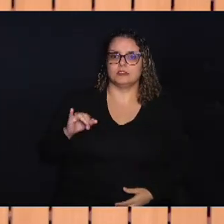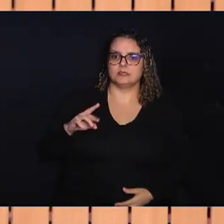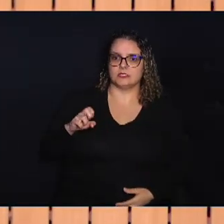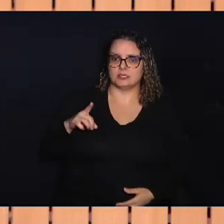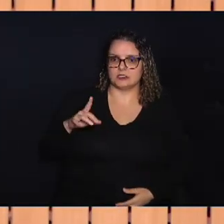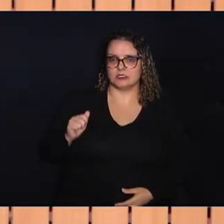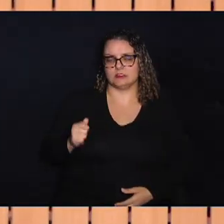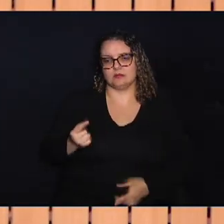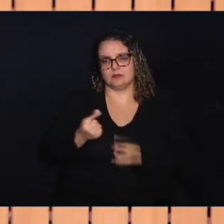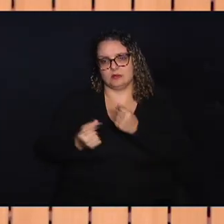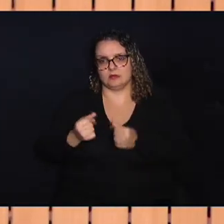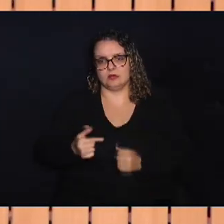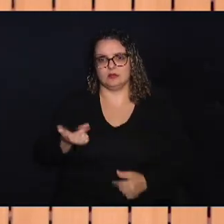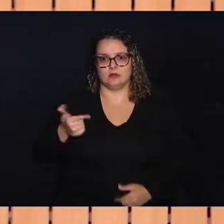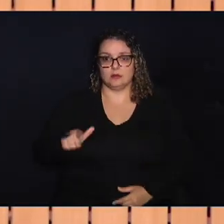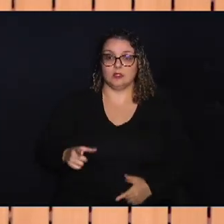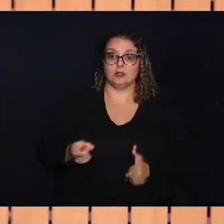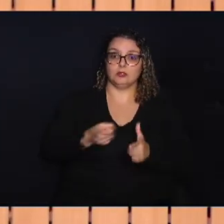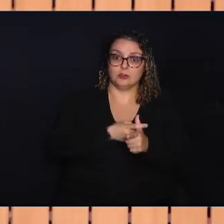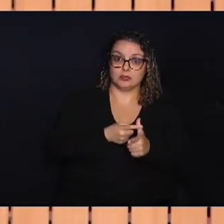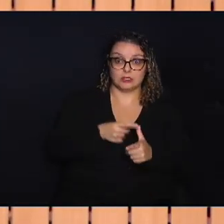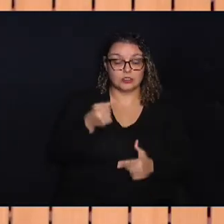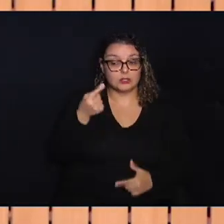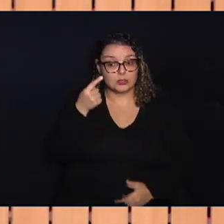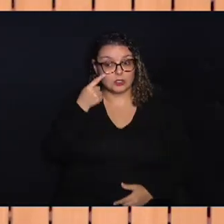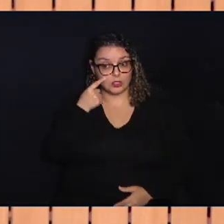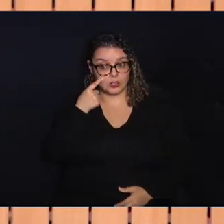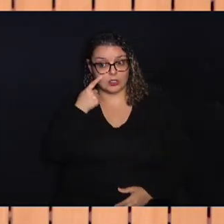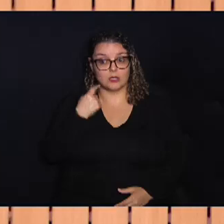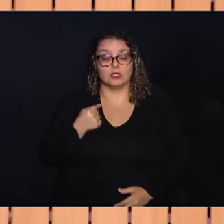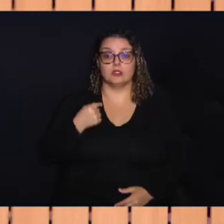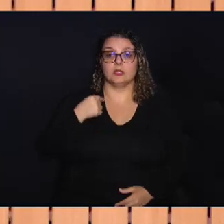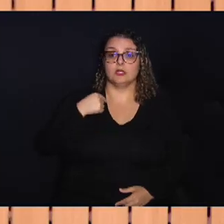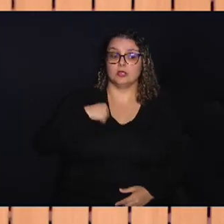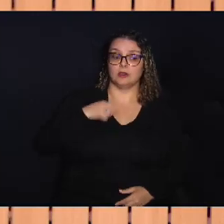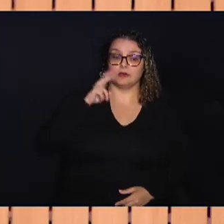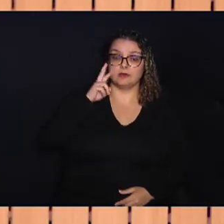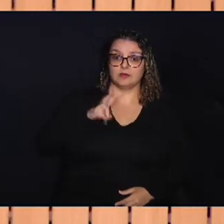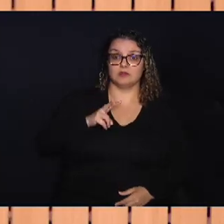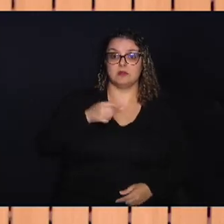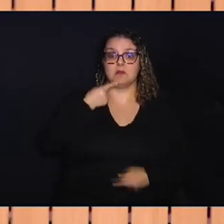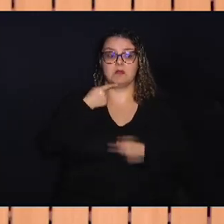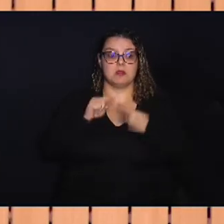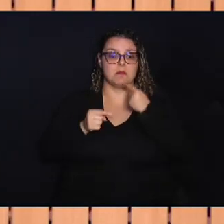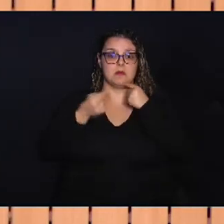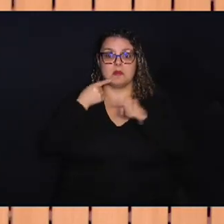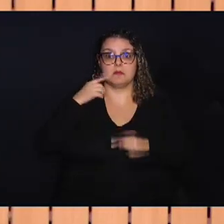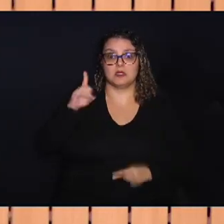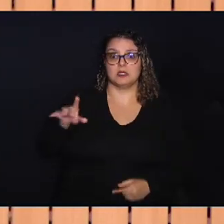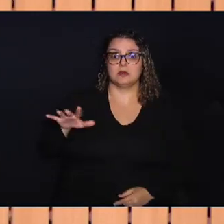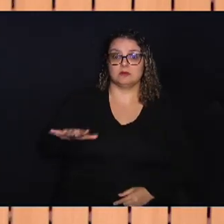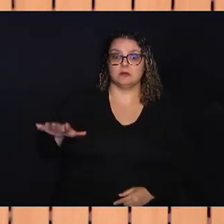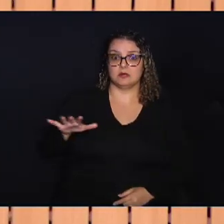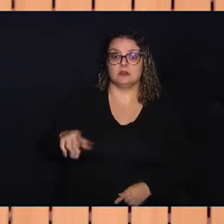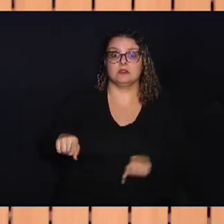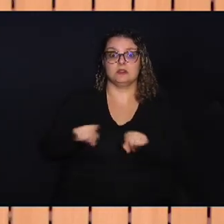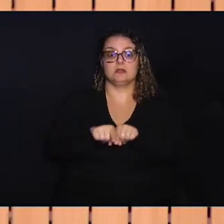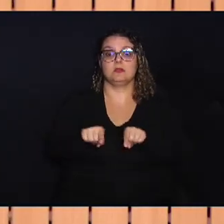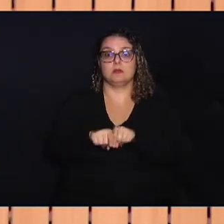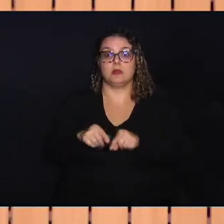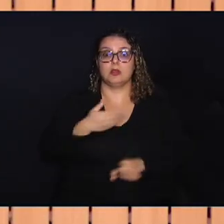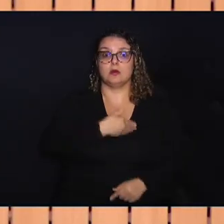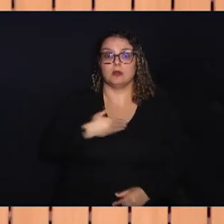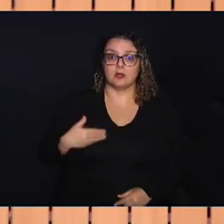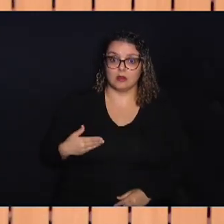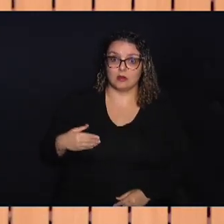para manter a ciranda da dívida. E, olha, eu vejo muita gente que faz críticas à direita, faz críticas ao governo, mas a